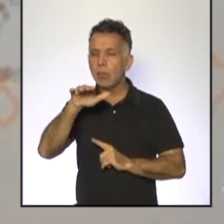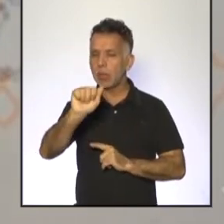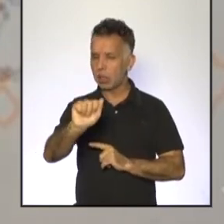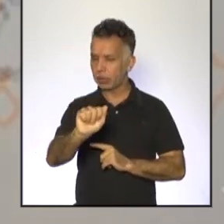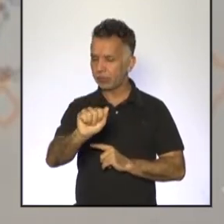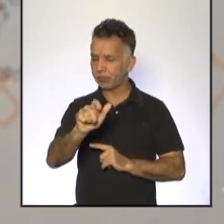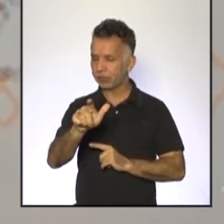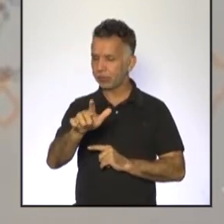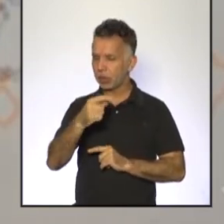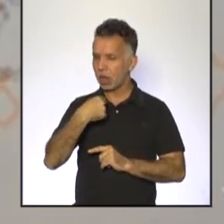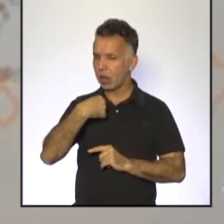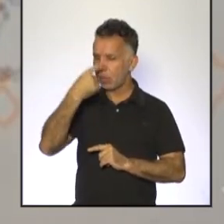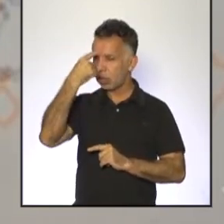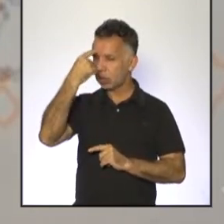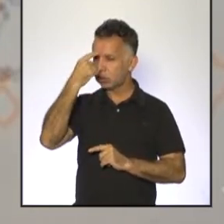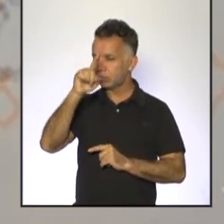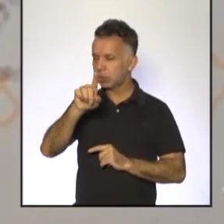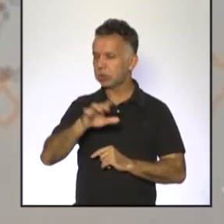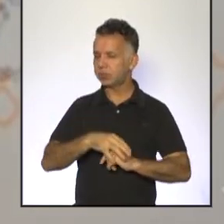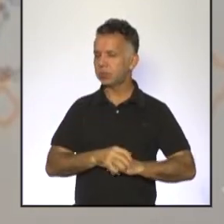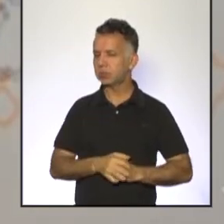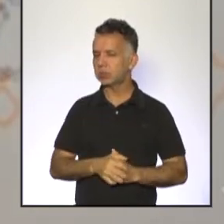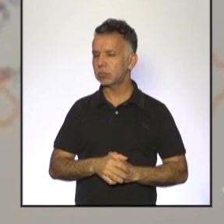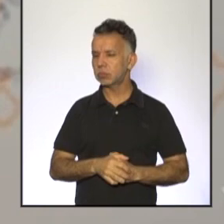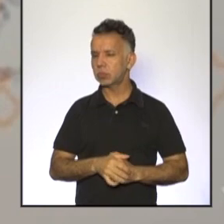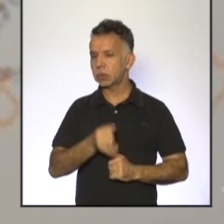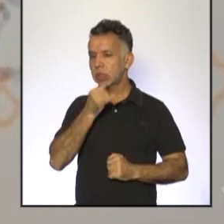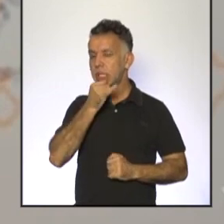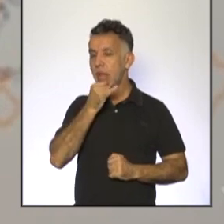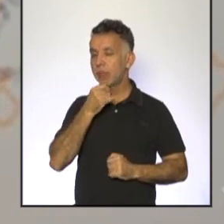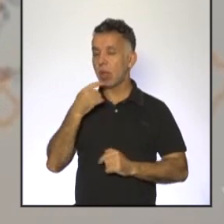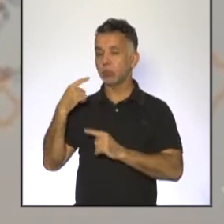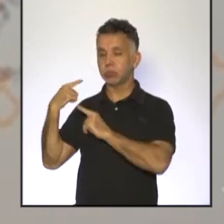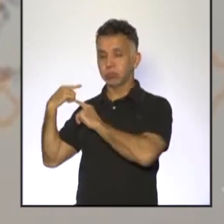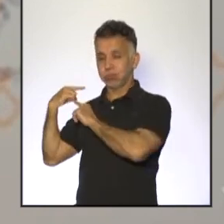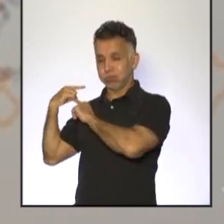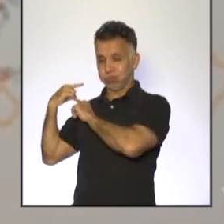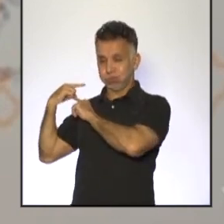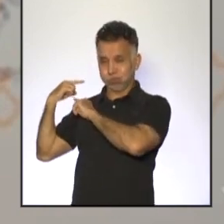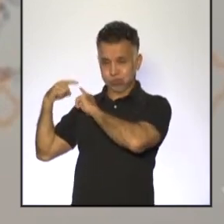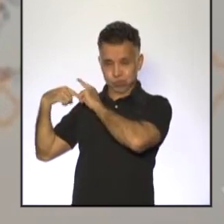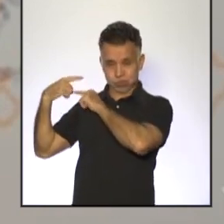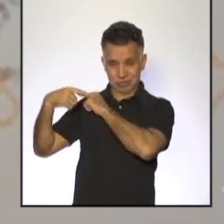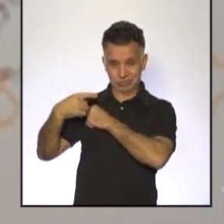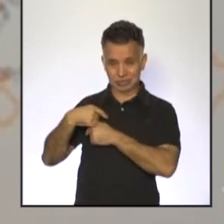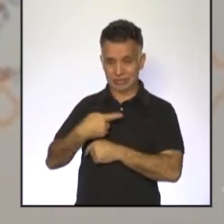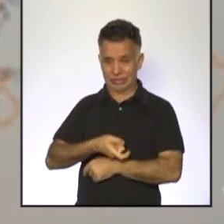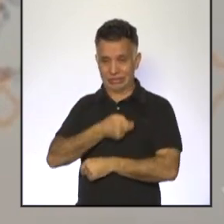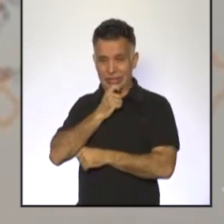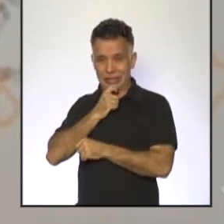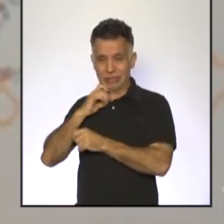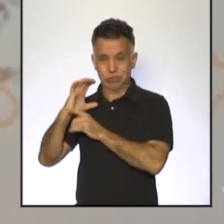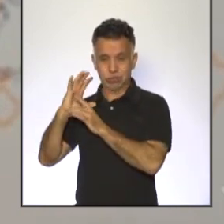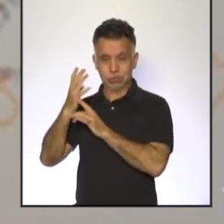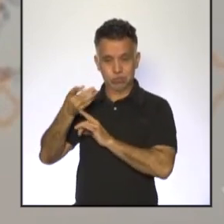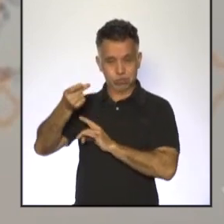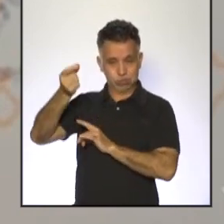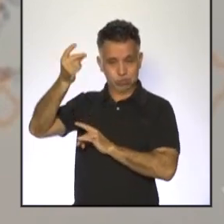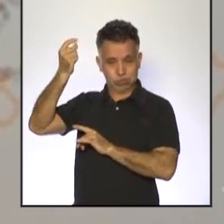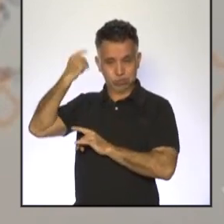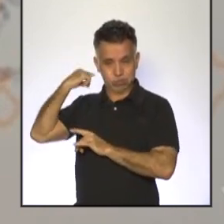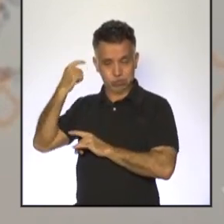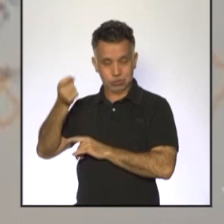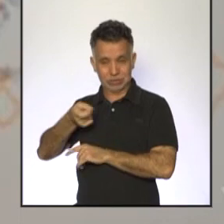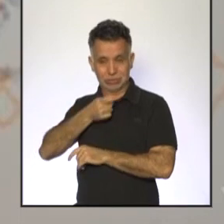aqui, a gente tem período glacial, período das grandes glaciações. Nos